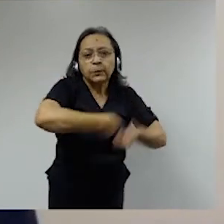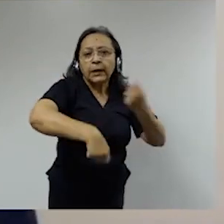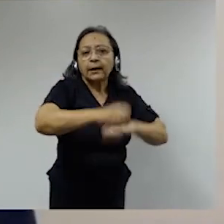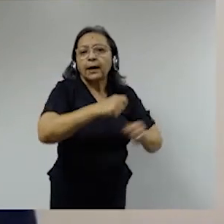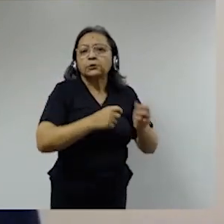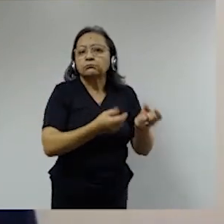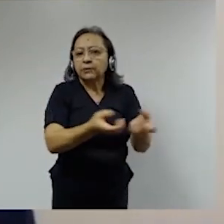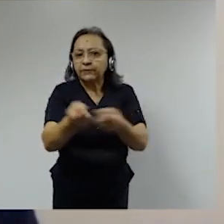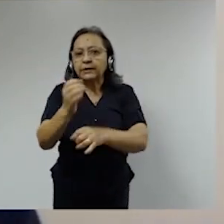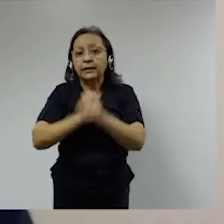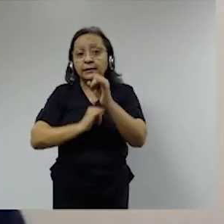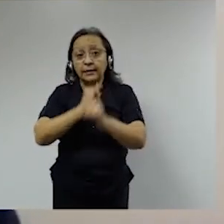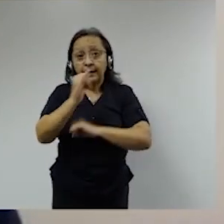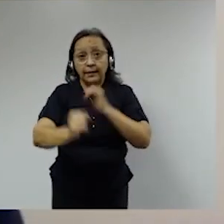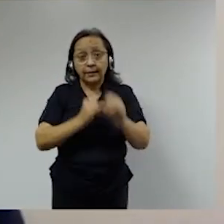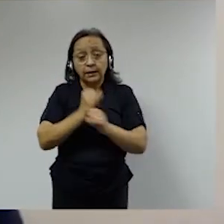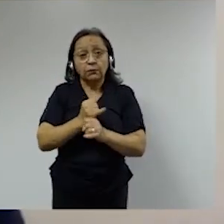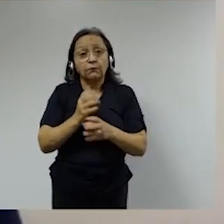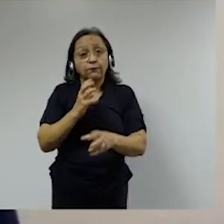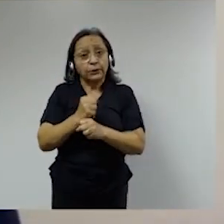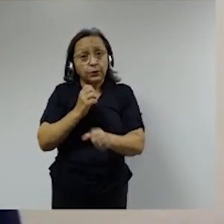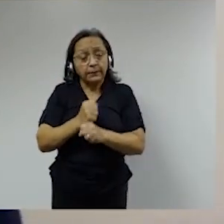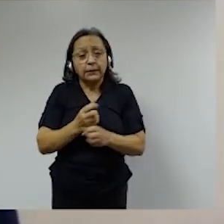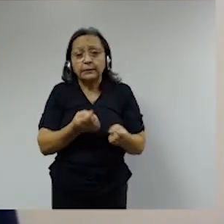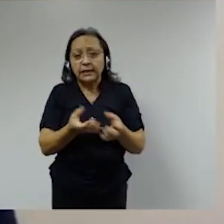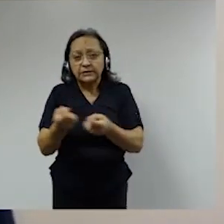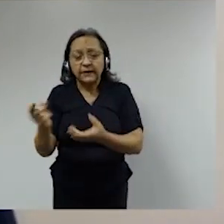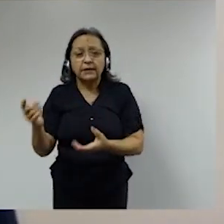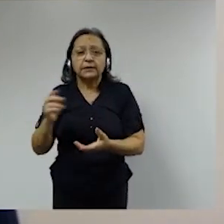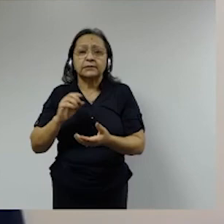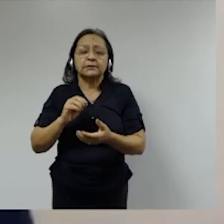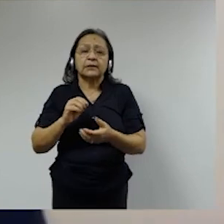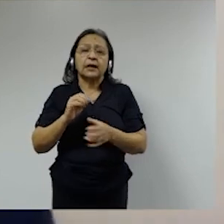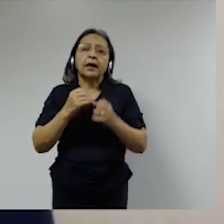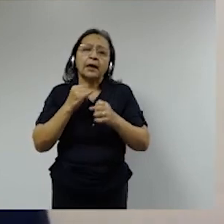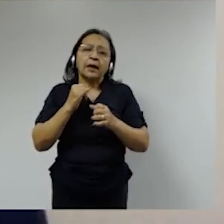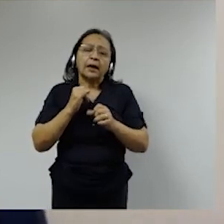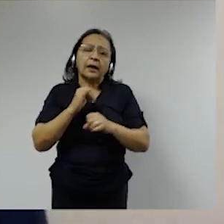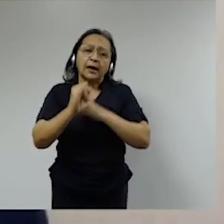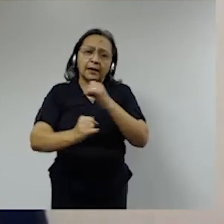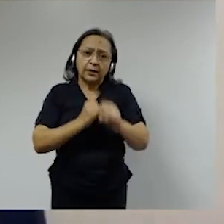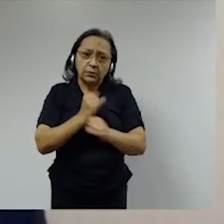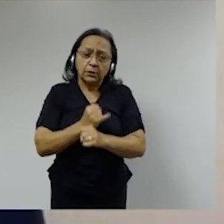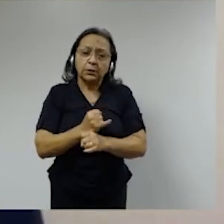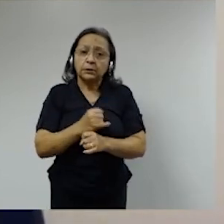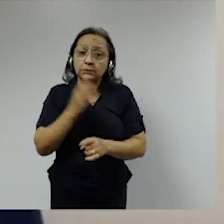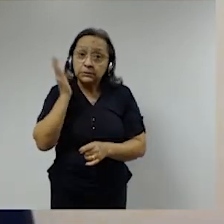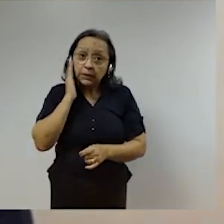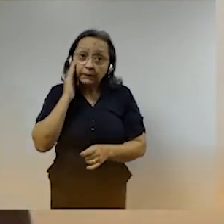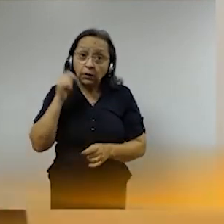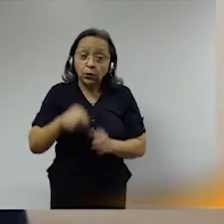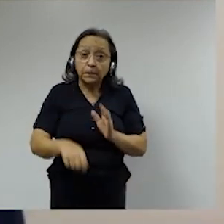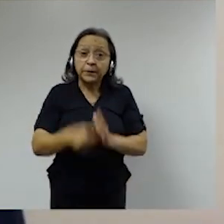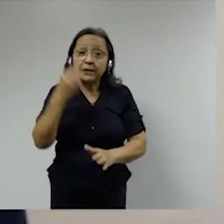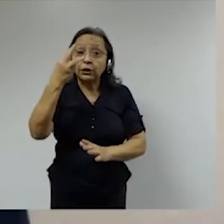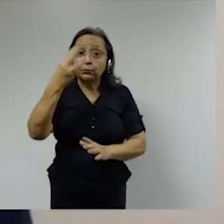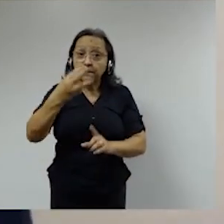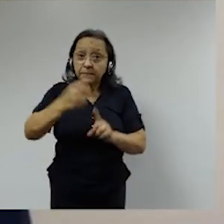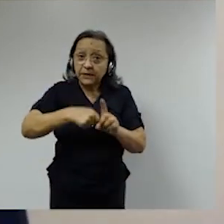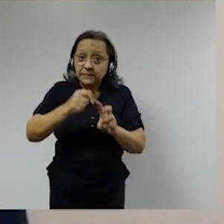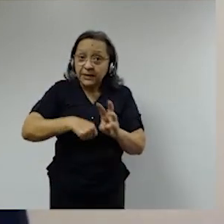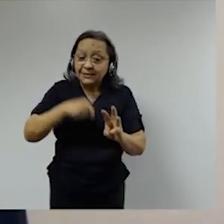eletrônico, o faturamento das vendas digitais ou vendas eletrônicas atingiu, no primeiro trimestre desse